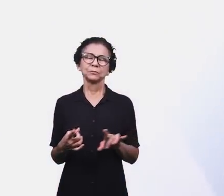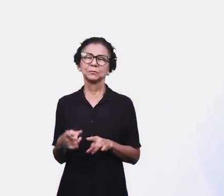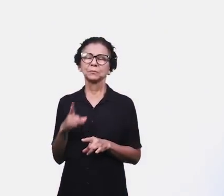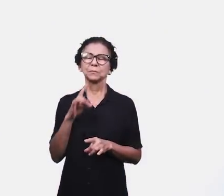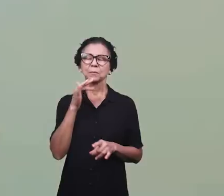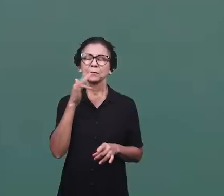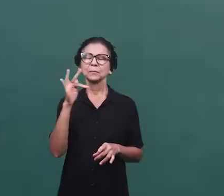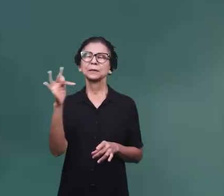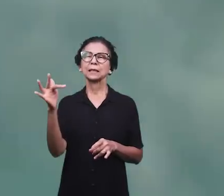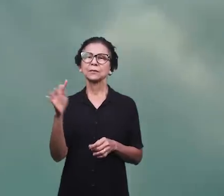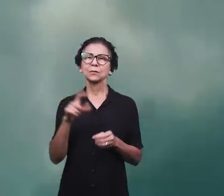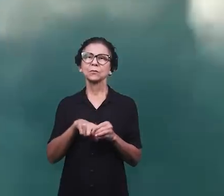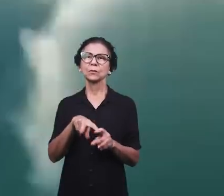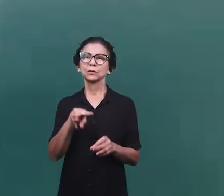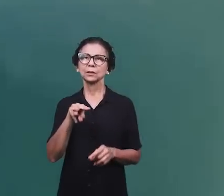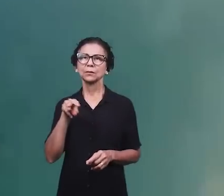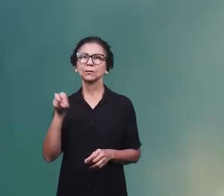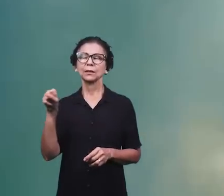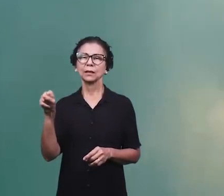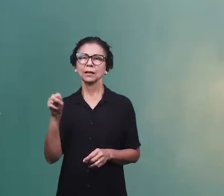vem buscar os remidos